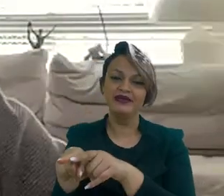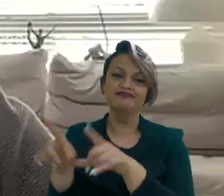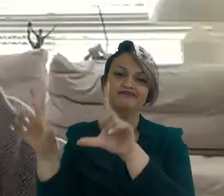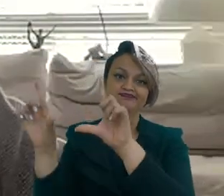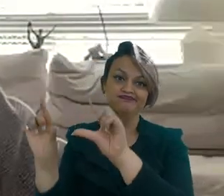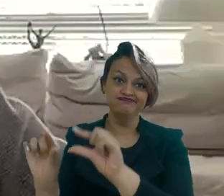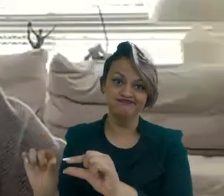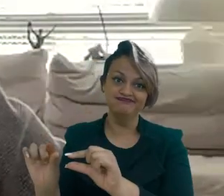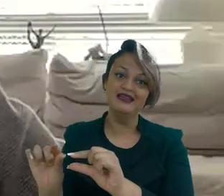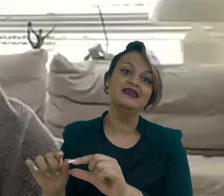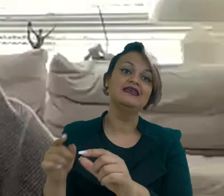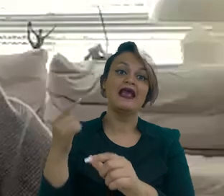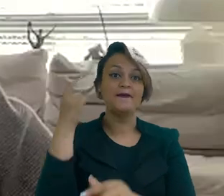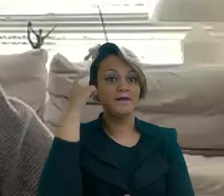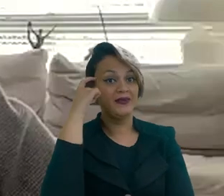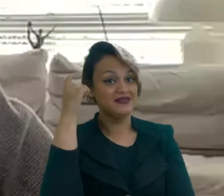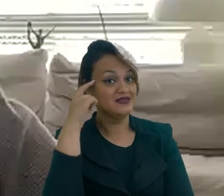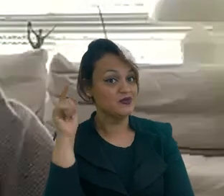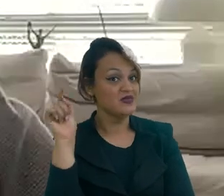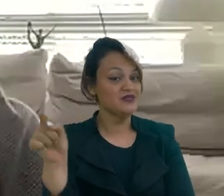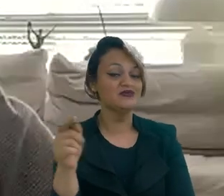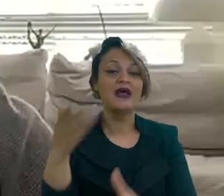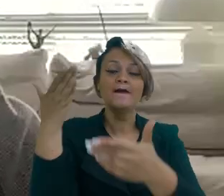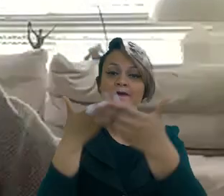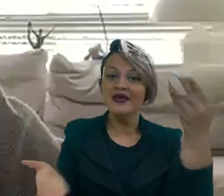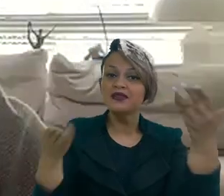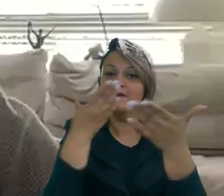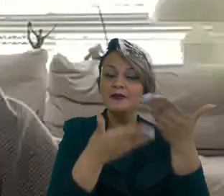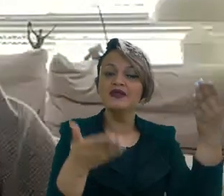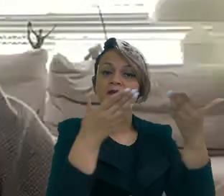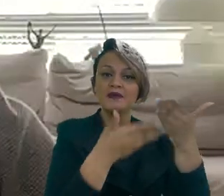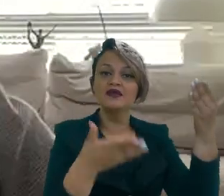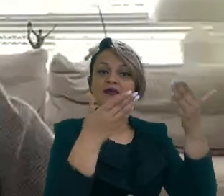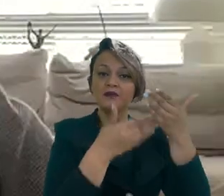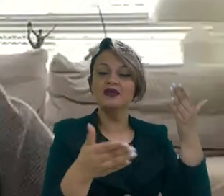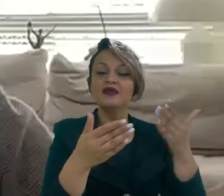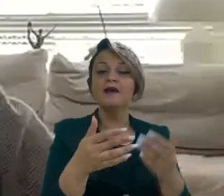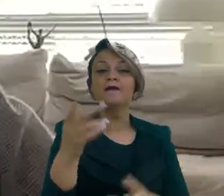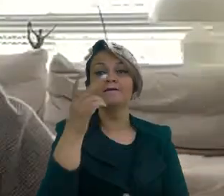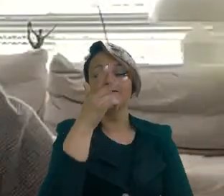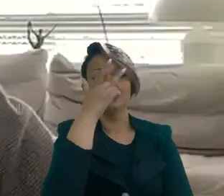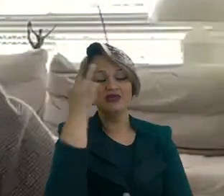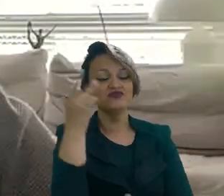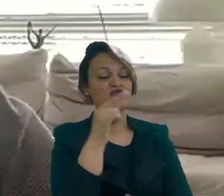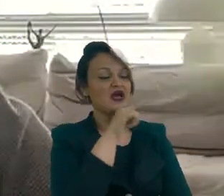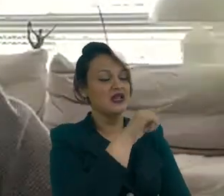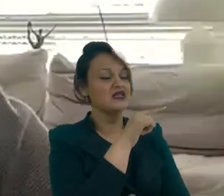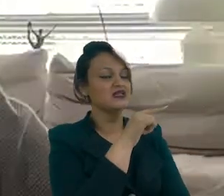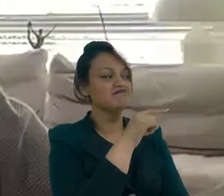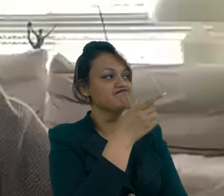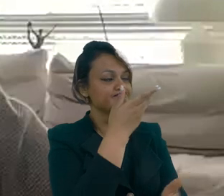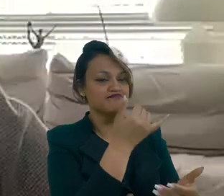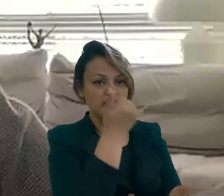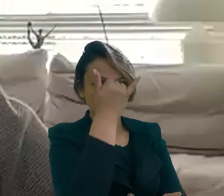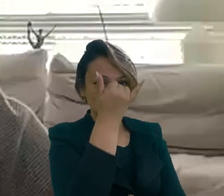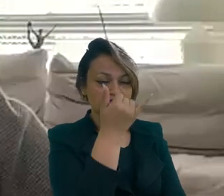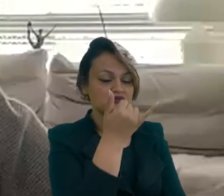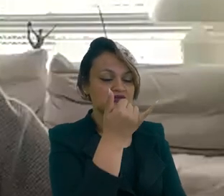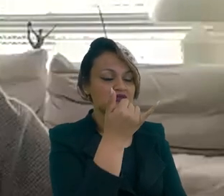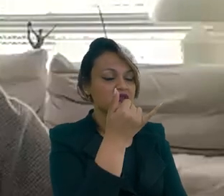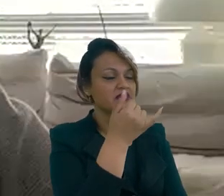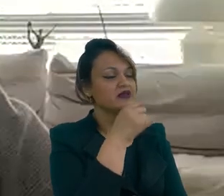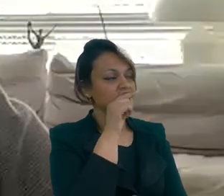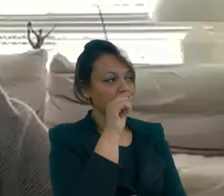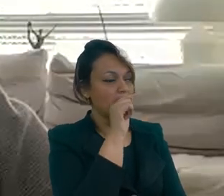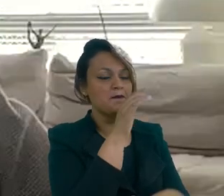menor e é justamente nessa proporção exata da perda que alguém a quem foi imputado esse